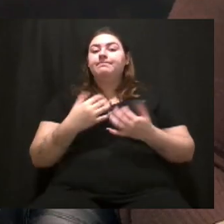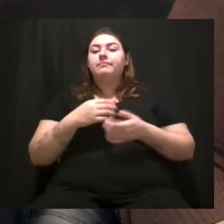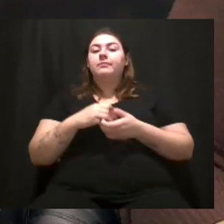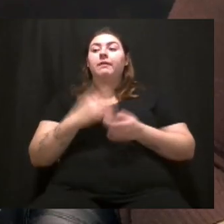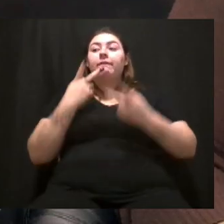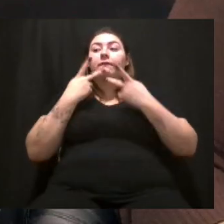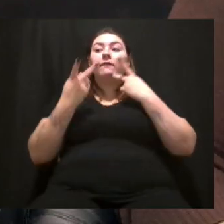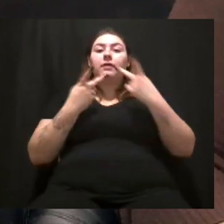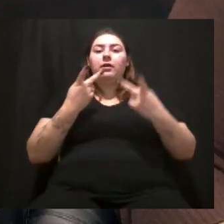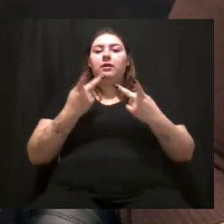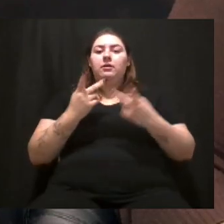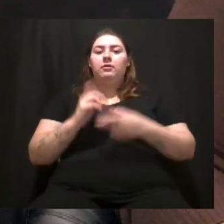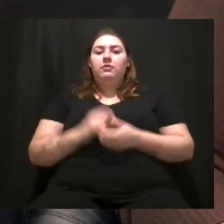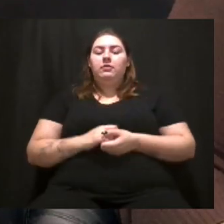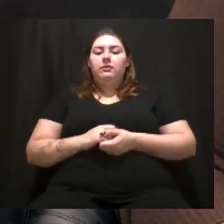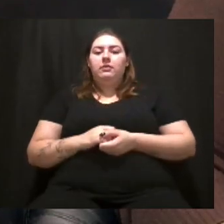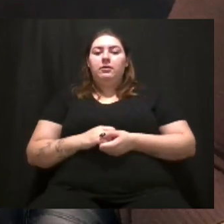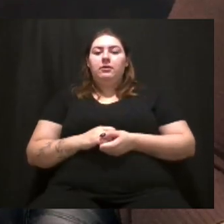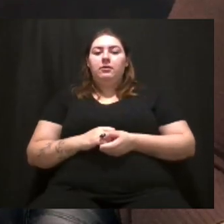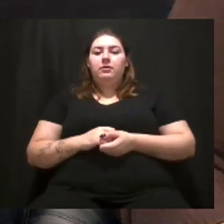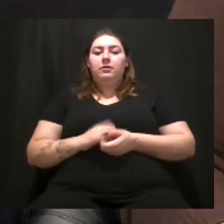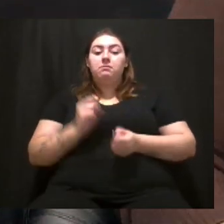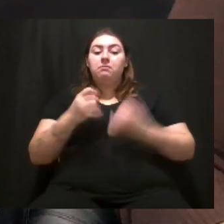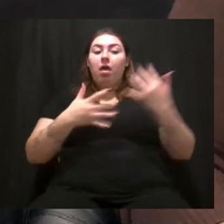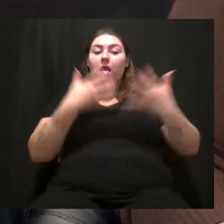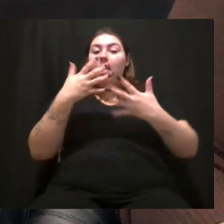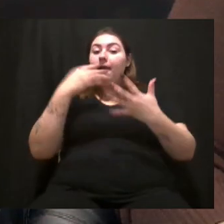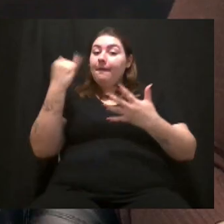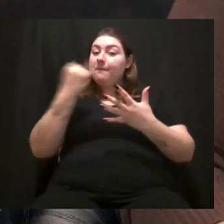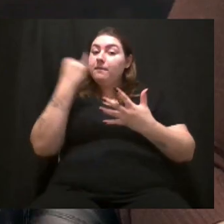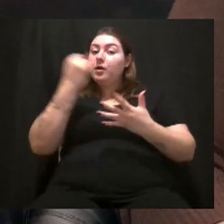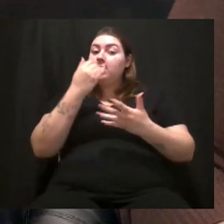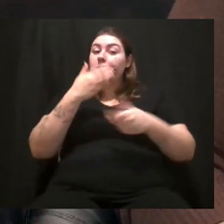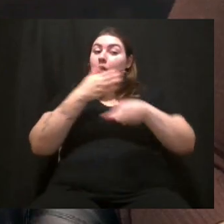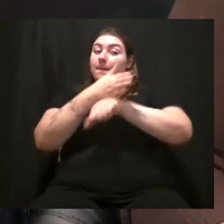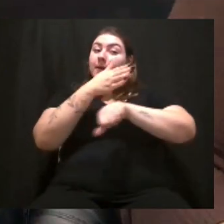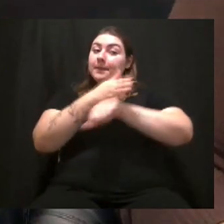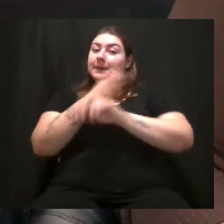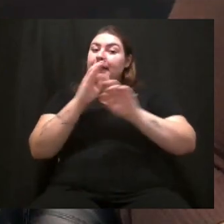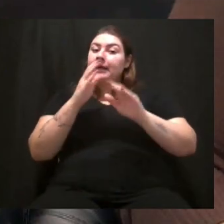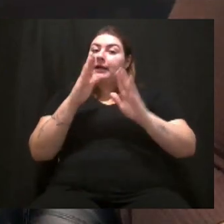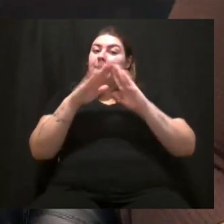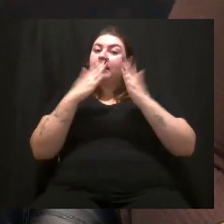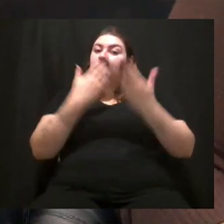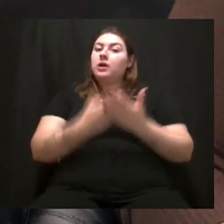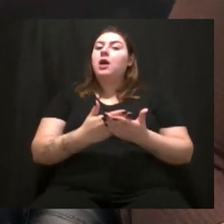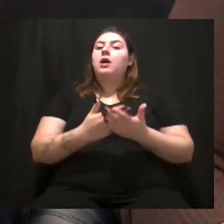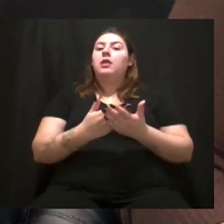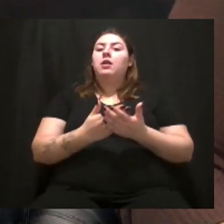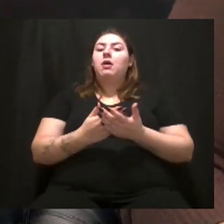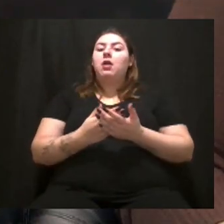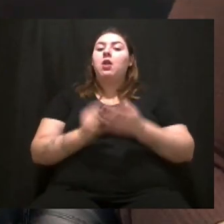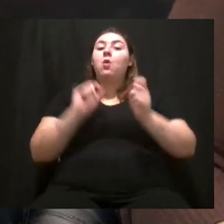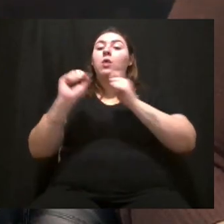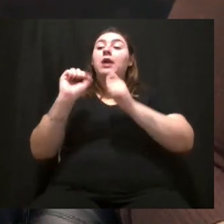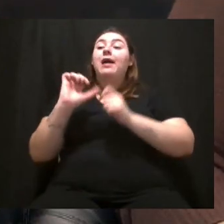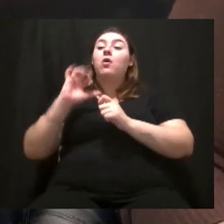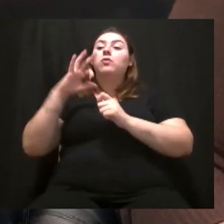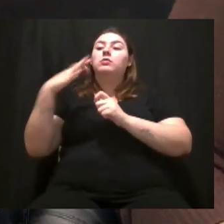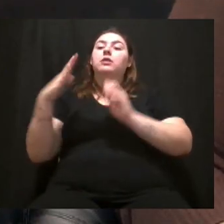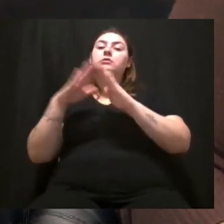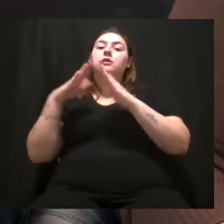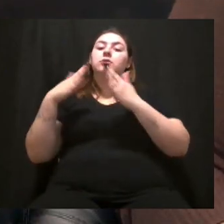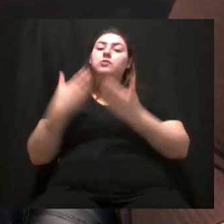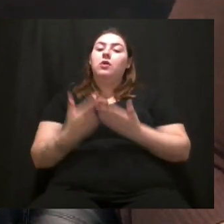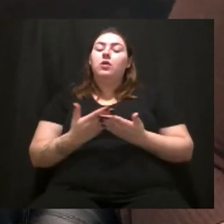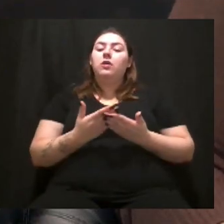esse diálogo, um sentido de parceria com a escola, justamente para que você tenha acesso ao que acontece lá e que você possa fazer o